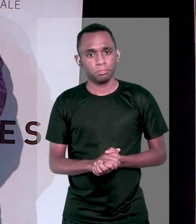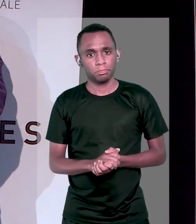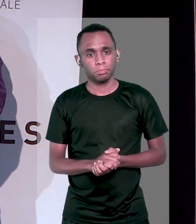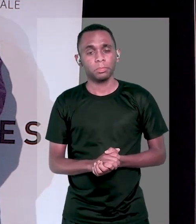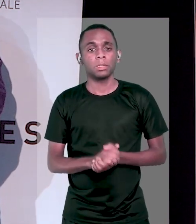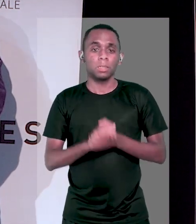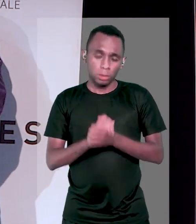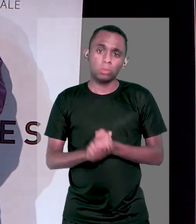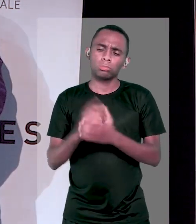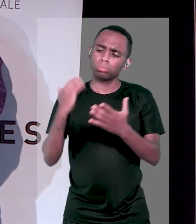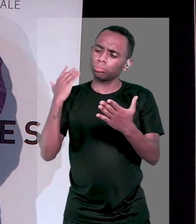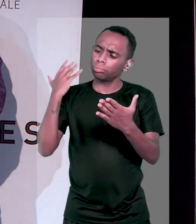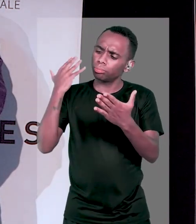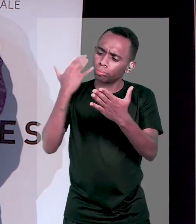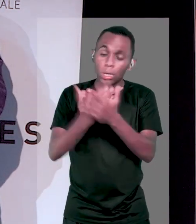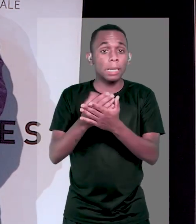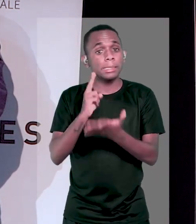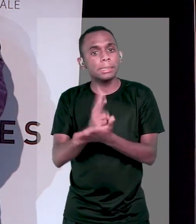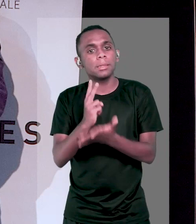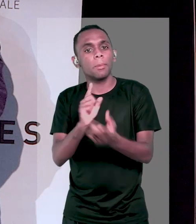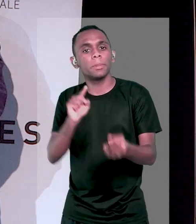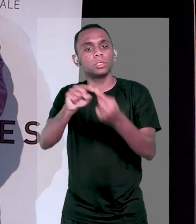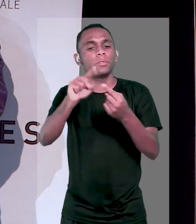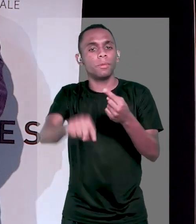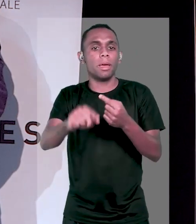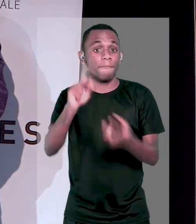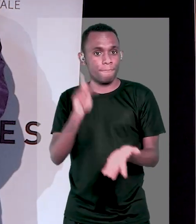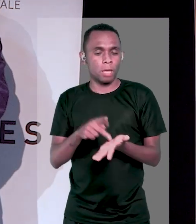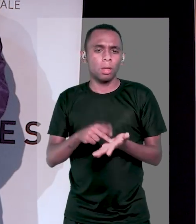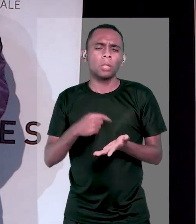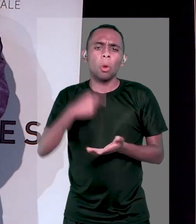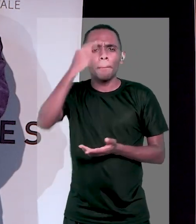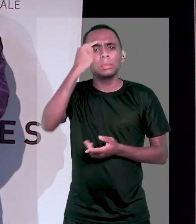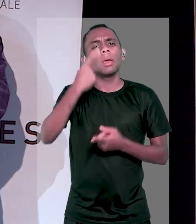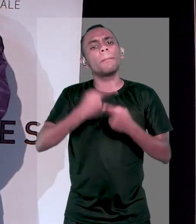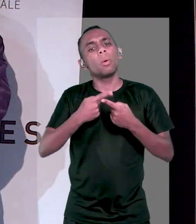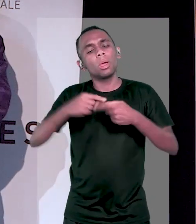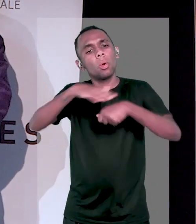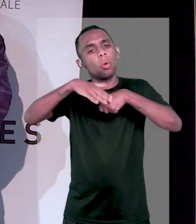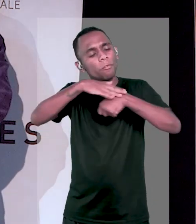Quer dizer, que são caminhos iguais, sistemas diferentes, literatura,